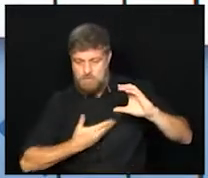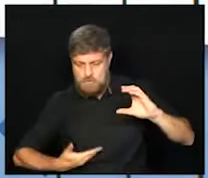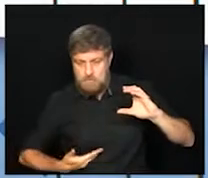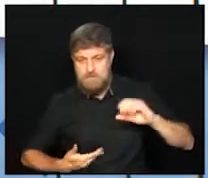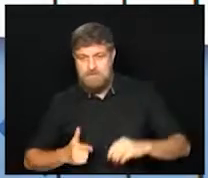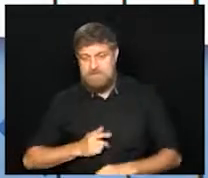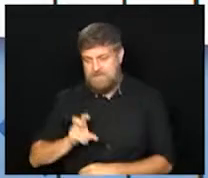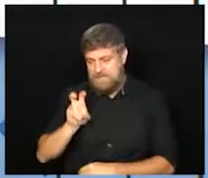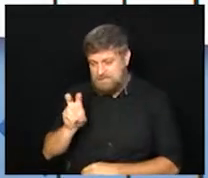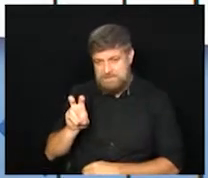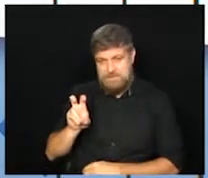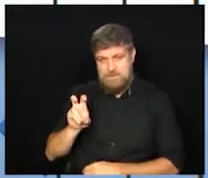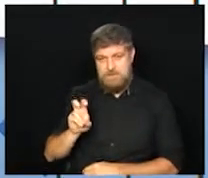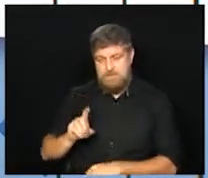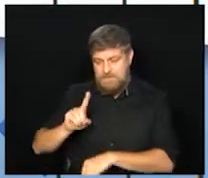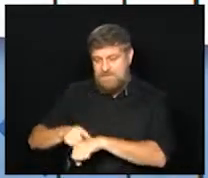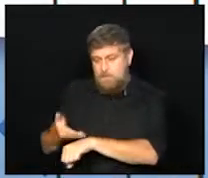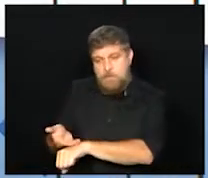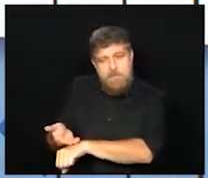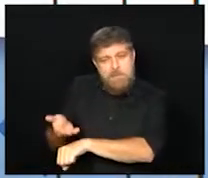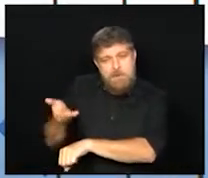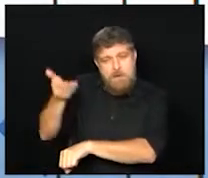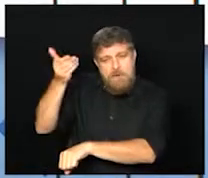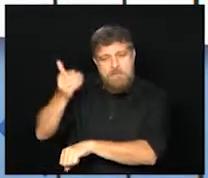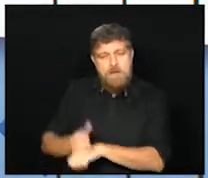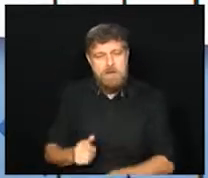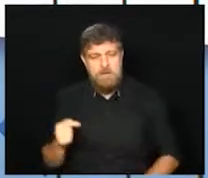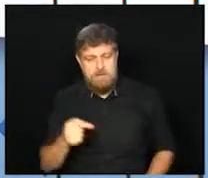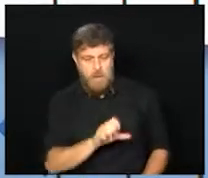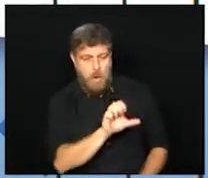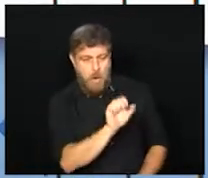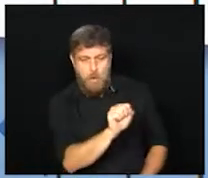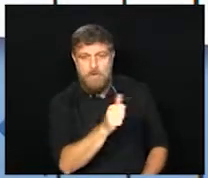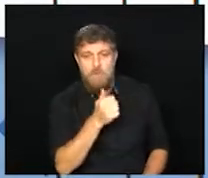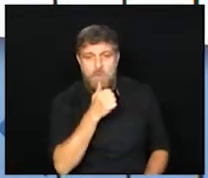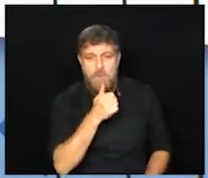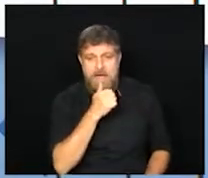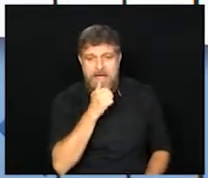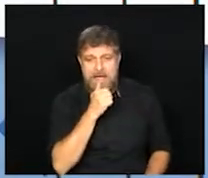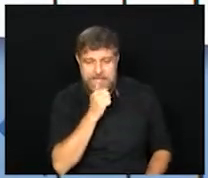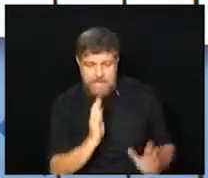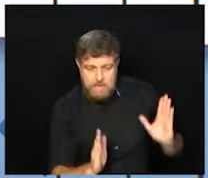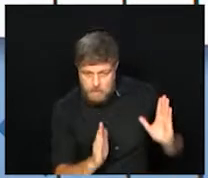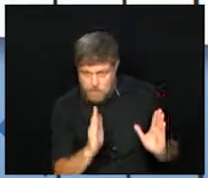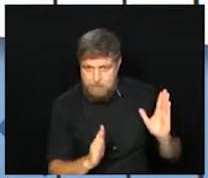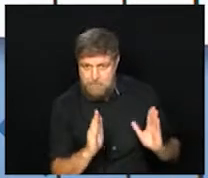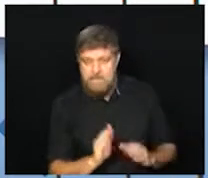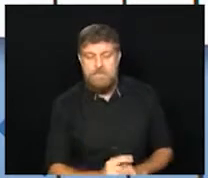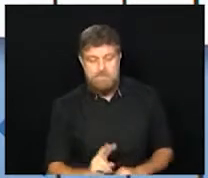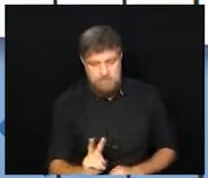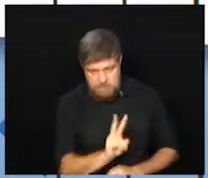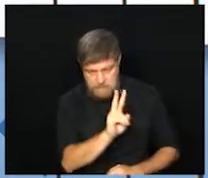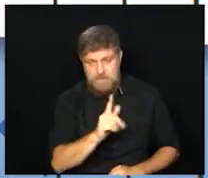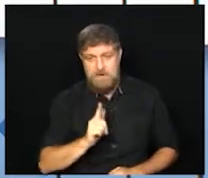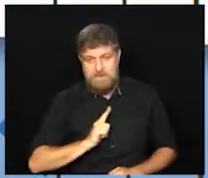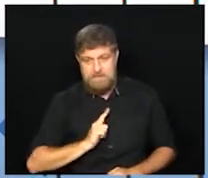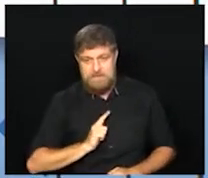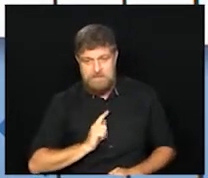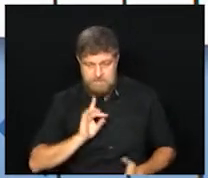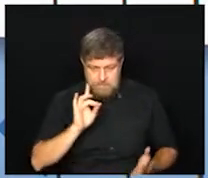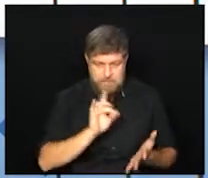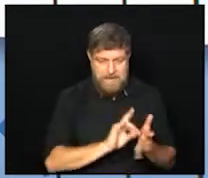sendo 5 que foram prorrogados e outros 8 ainda dentro da validade inicial que estava